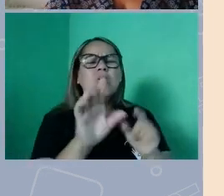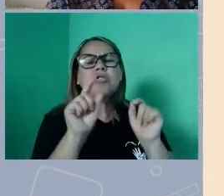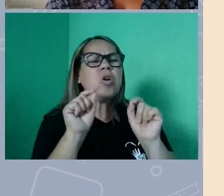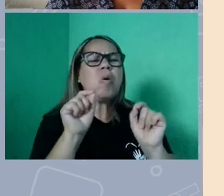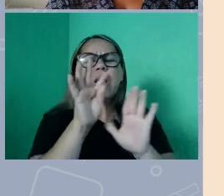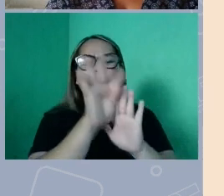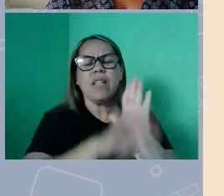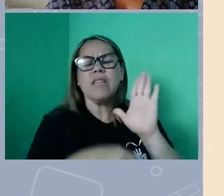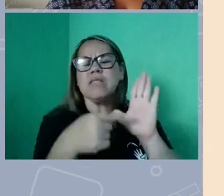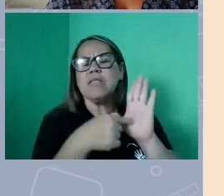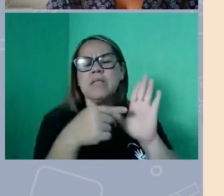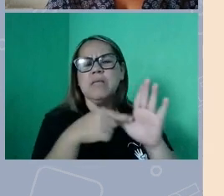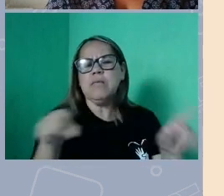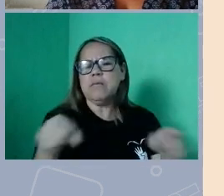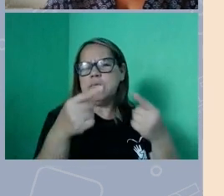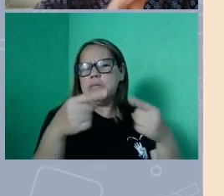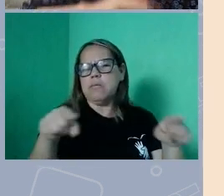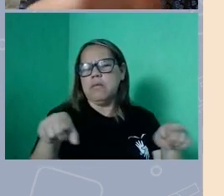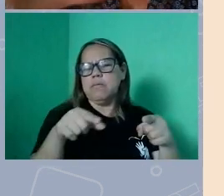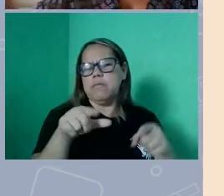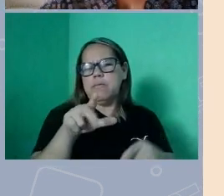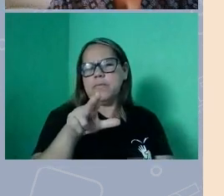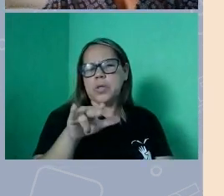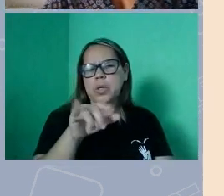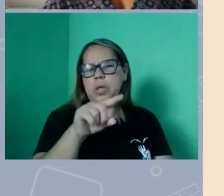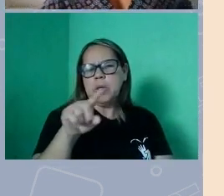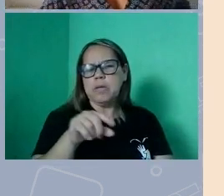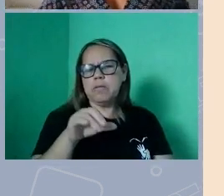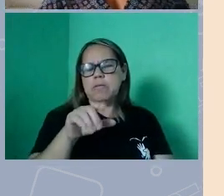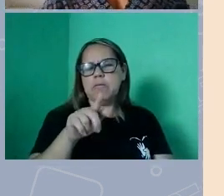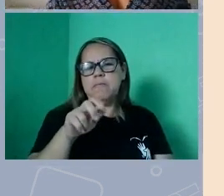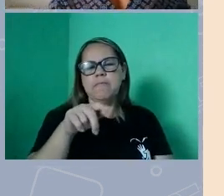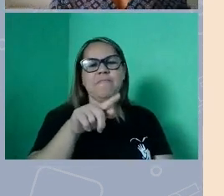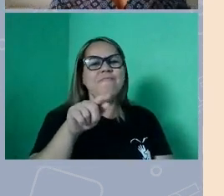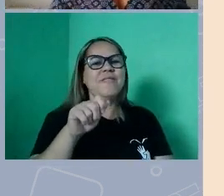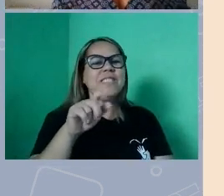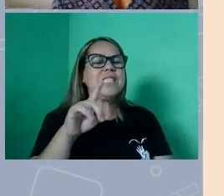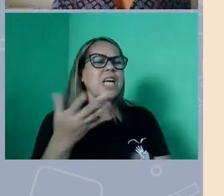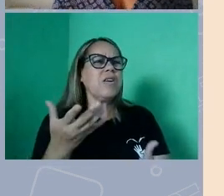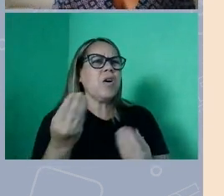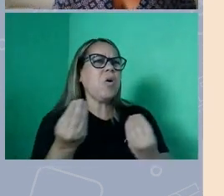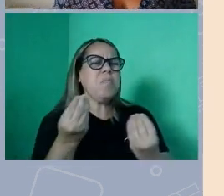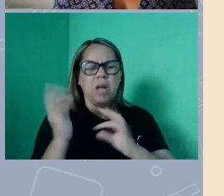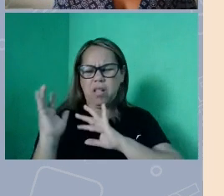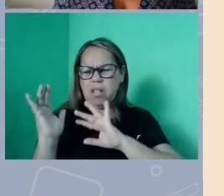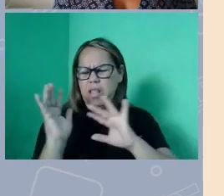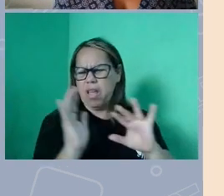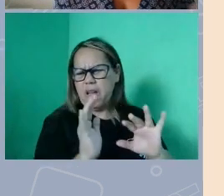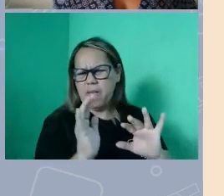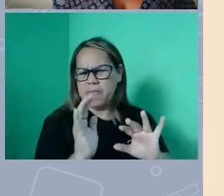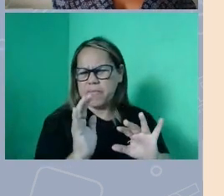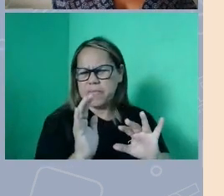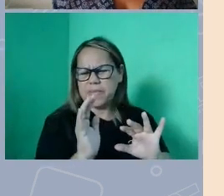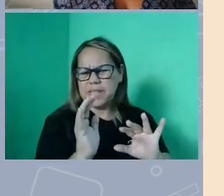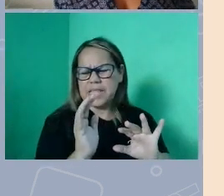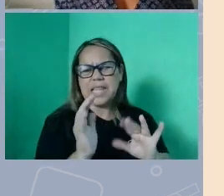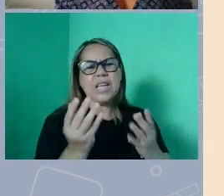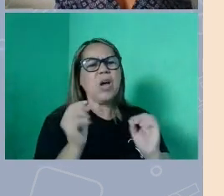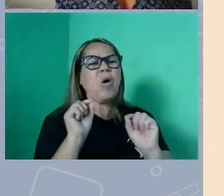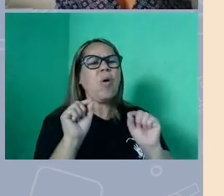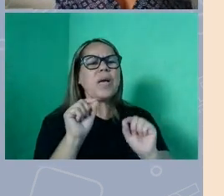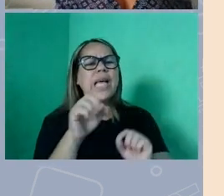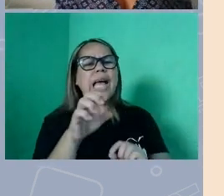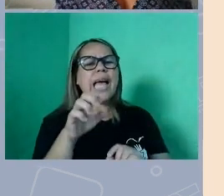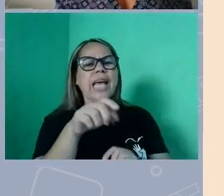música de Luiz Gonzaga qual é o movimento migratório então será que é o êxodo rural o que é o êxodo